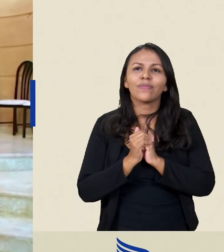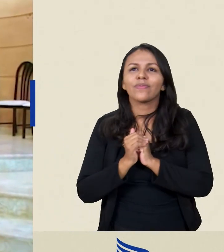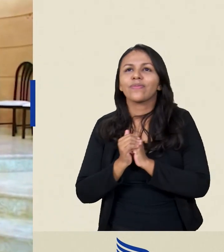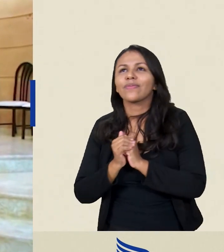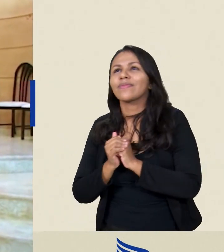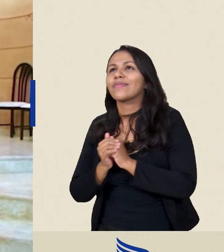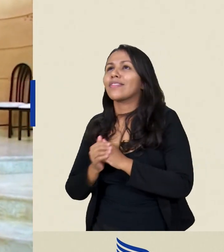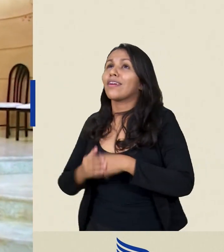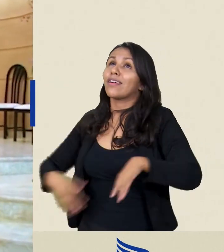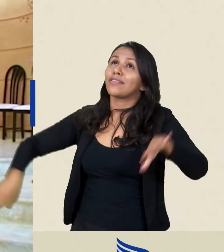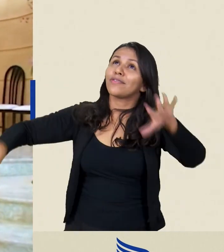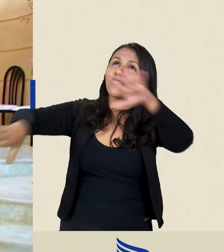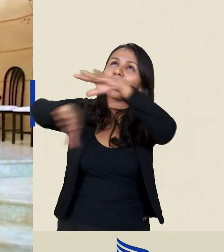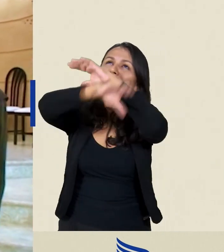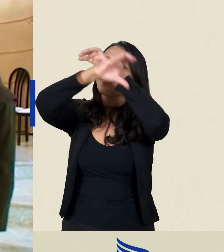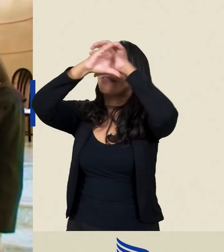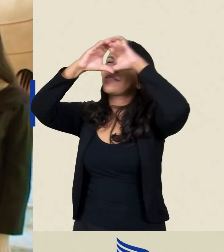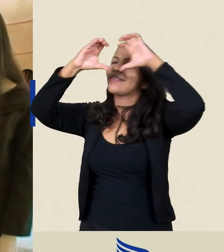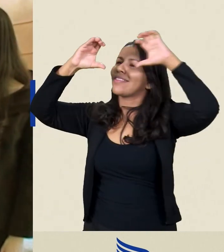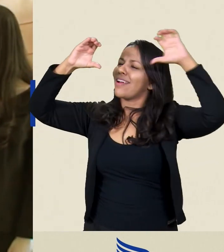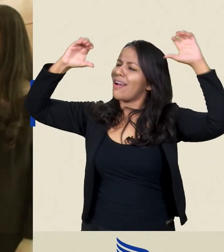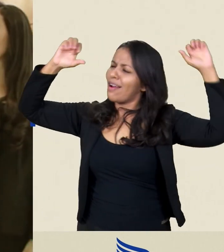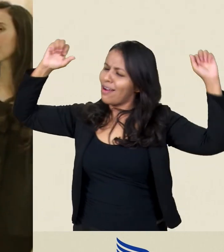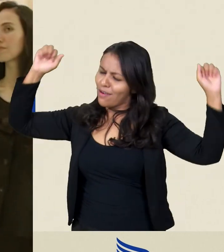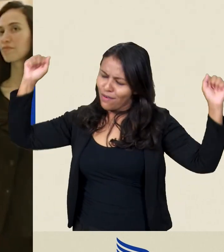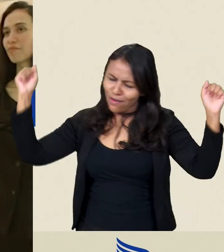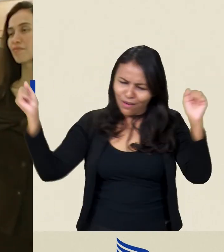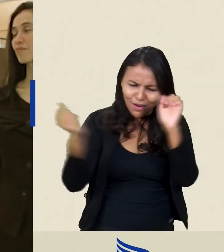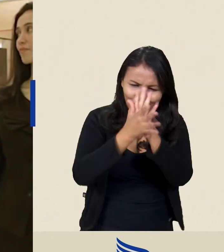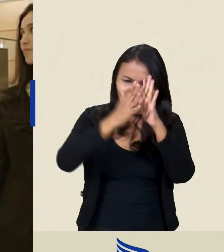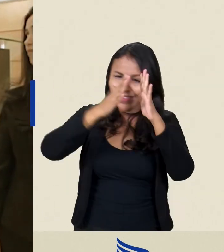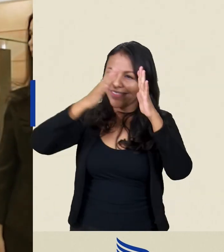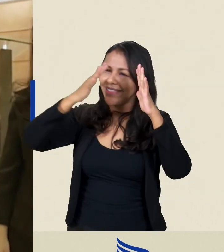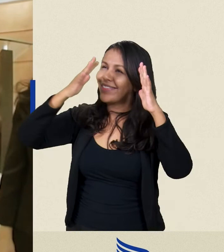No celeste lar glorioso